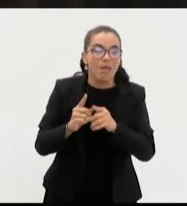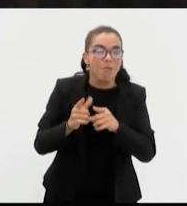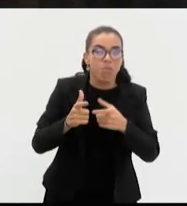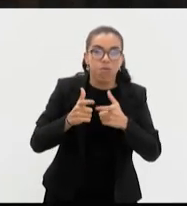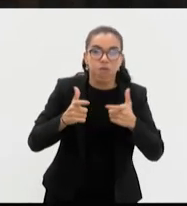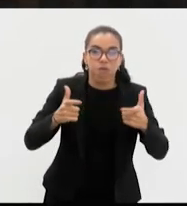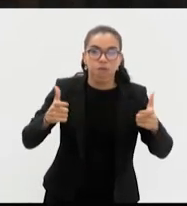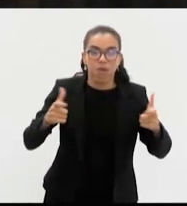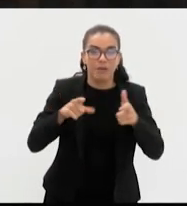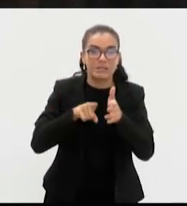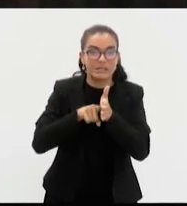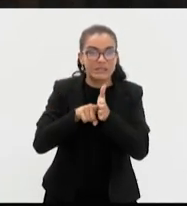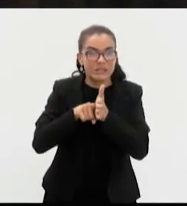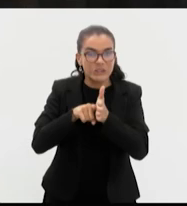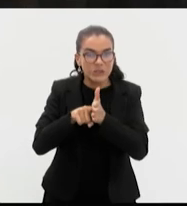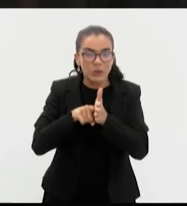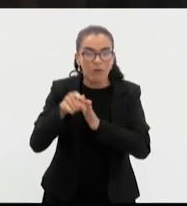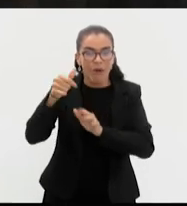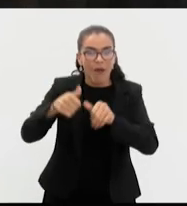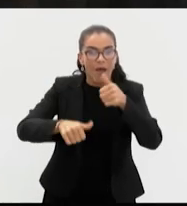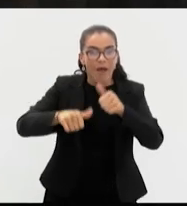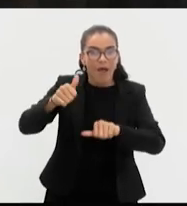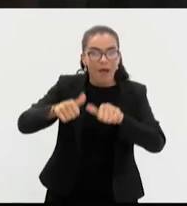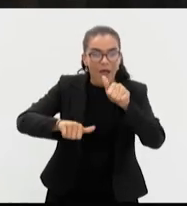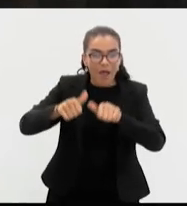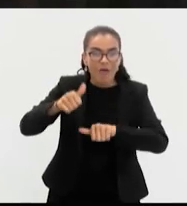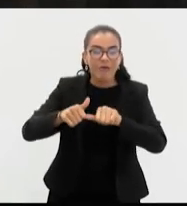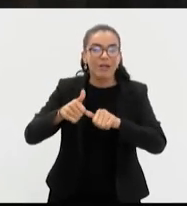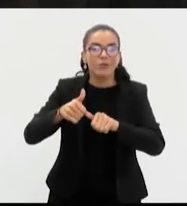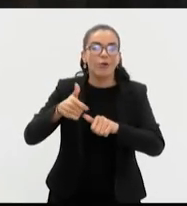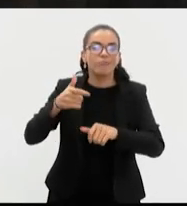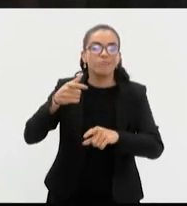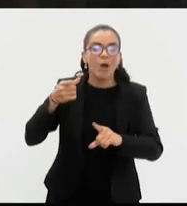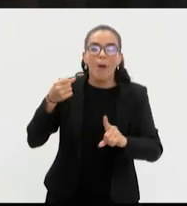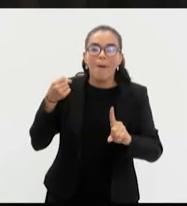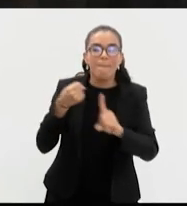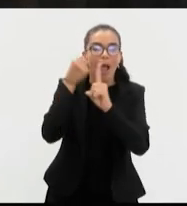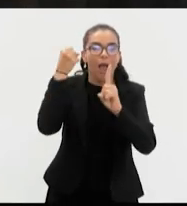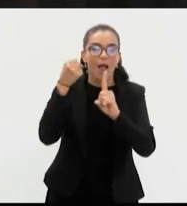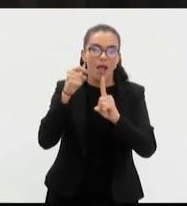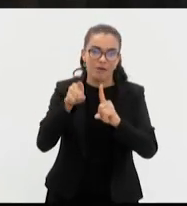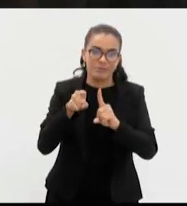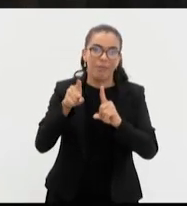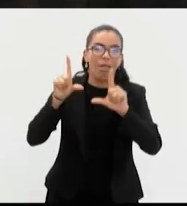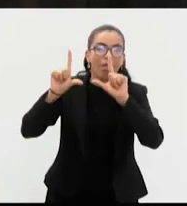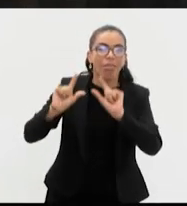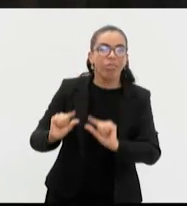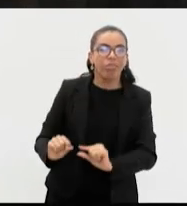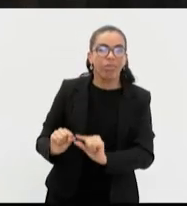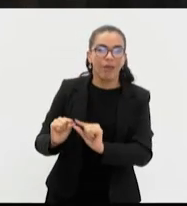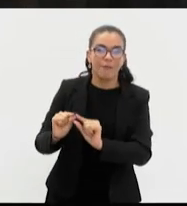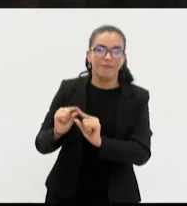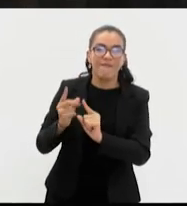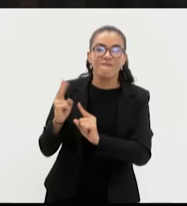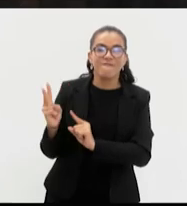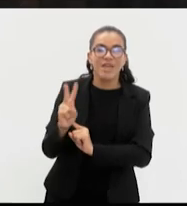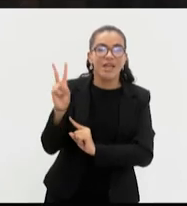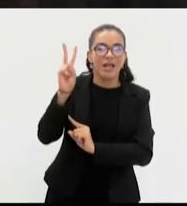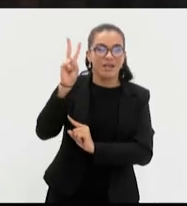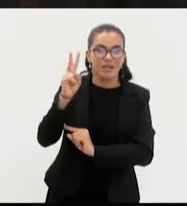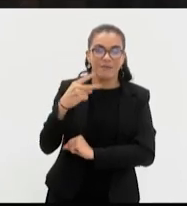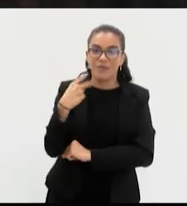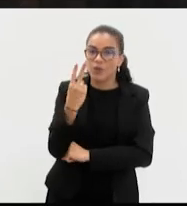estudos que buscam avaliar o impacto do seu baixo teor nutricional baixo